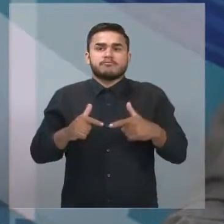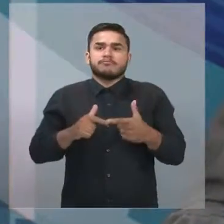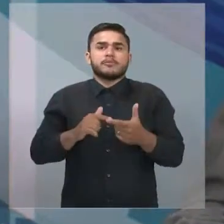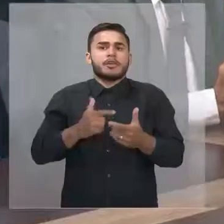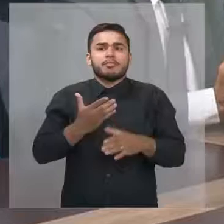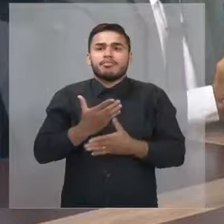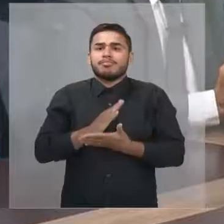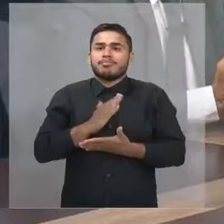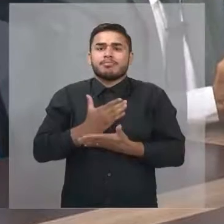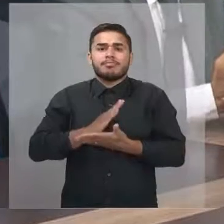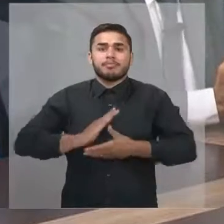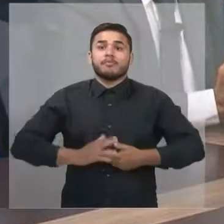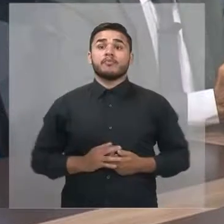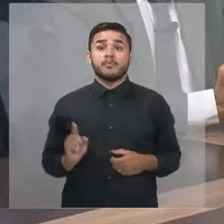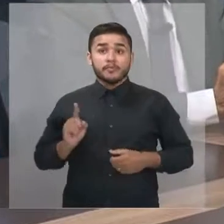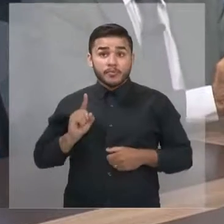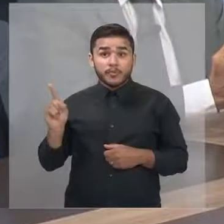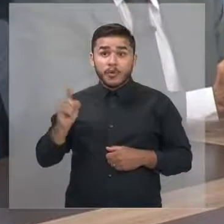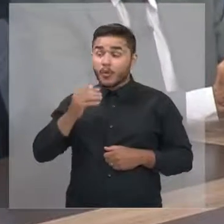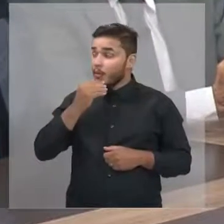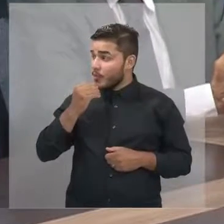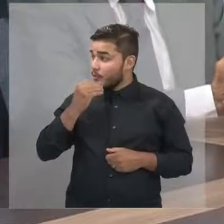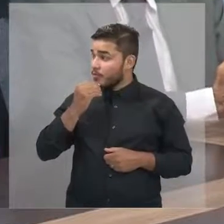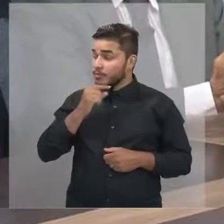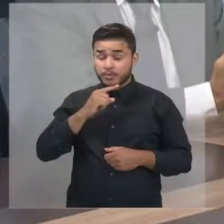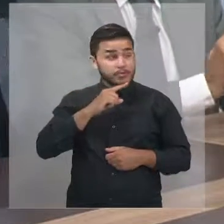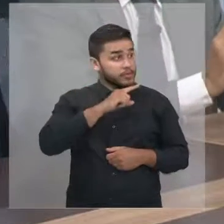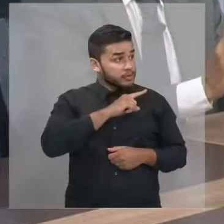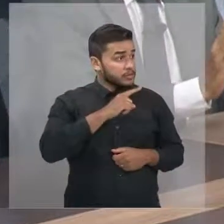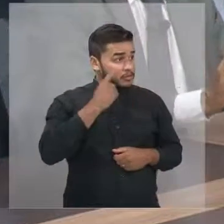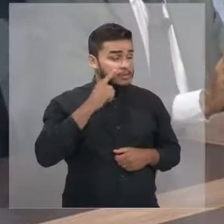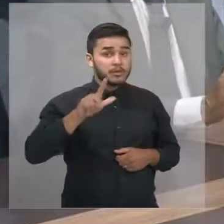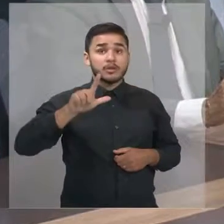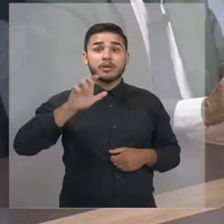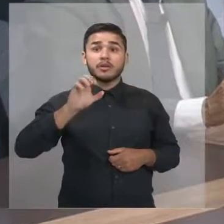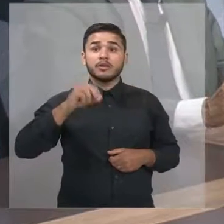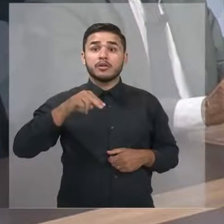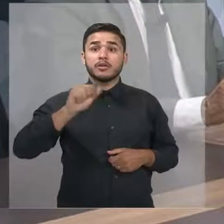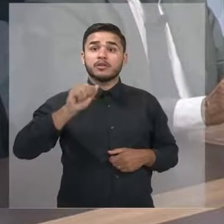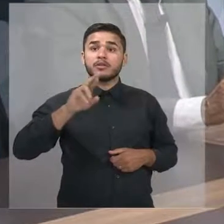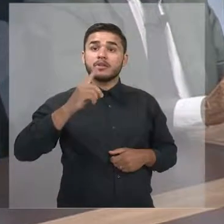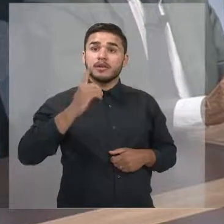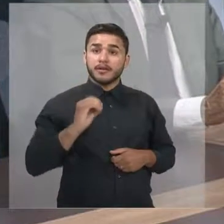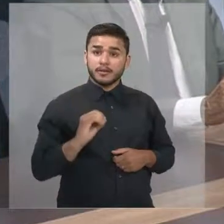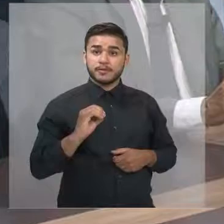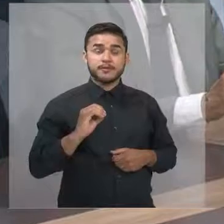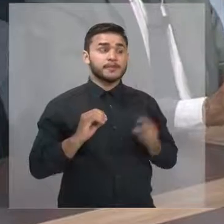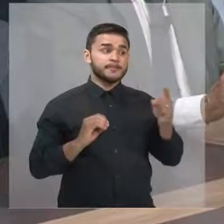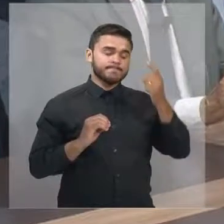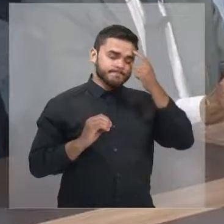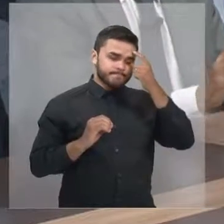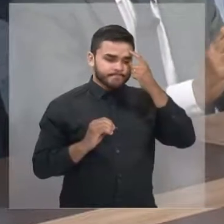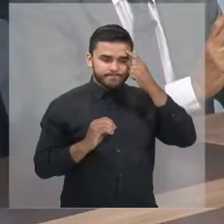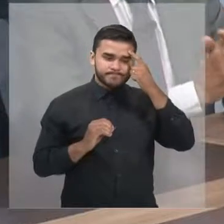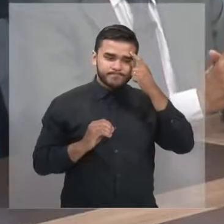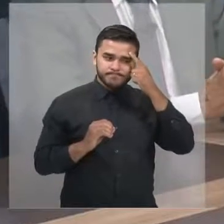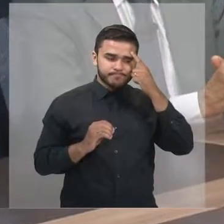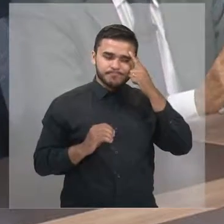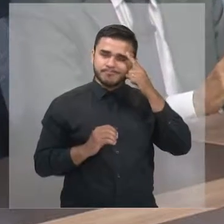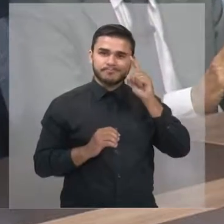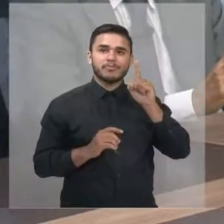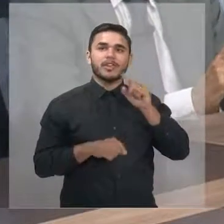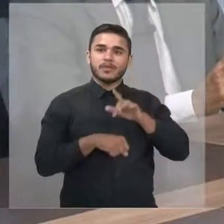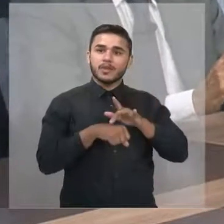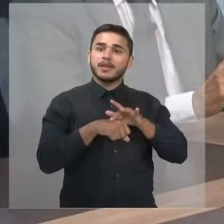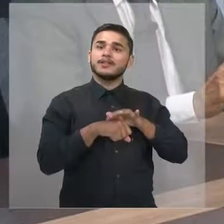equilíbrio psicológico e emocional. Esse moço parece estar sofrendo algum desequilíbrio. Né? Nitidamente. Nitidamente.